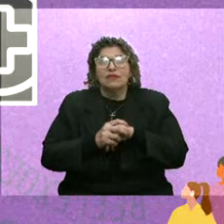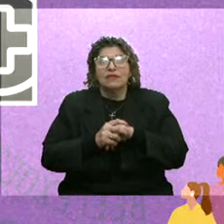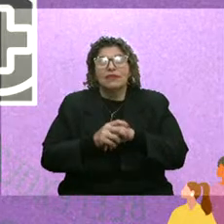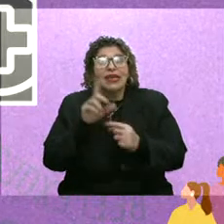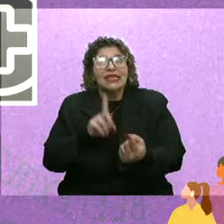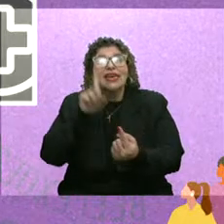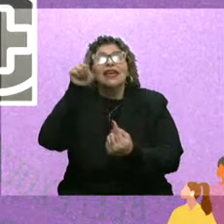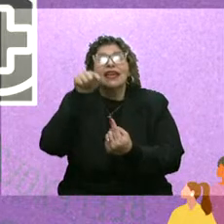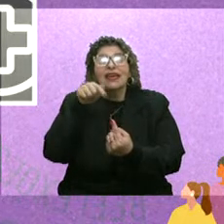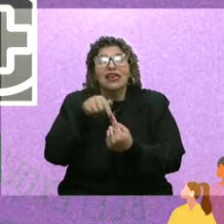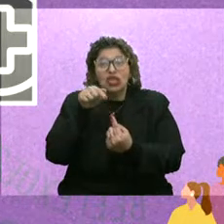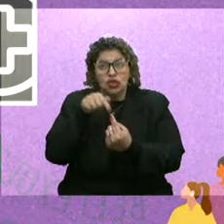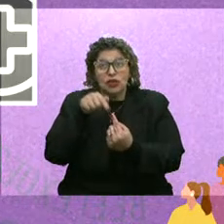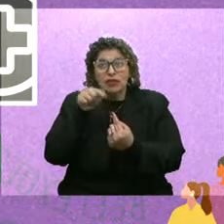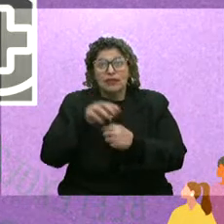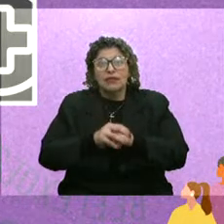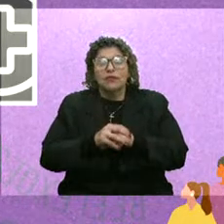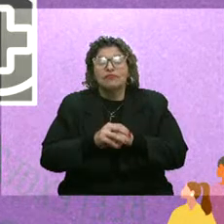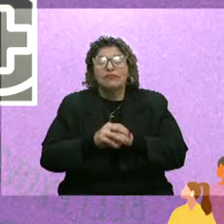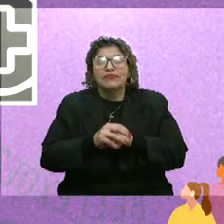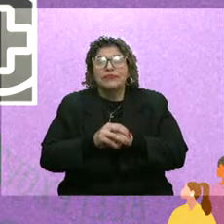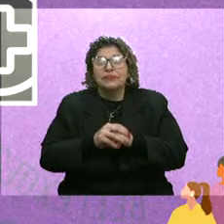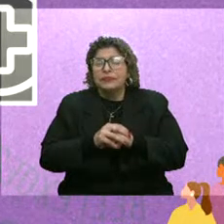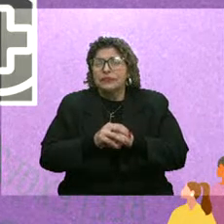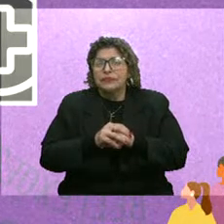Essa indicação ela ocorreu de forma